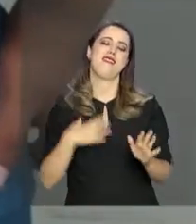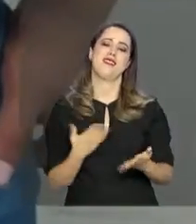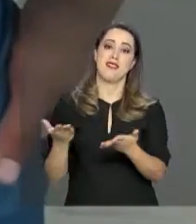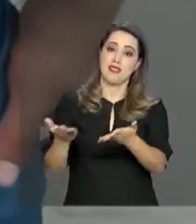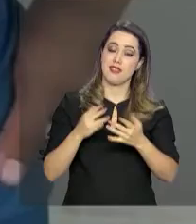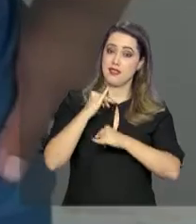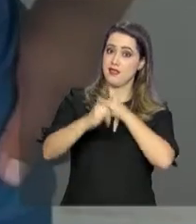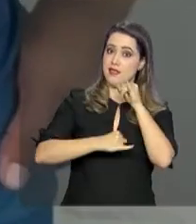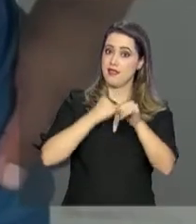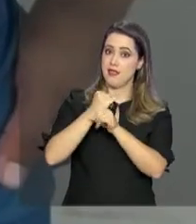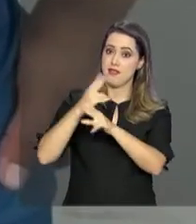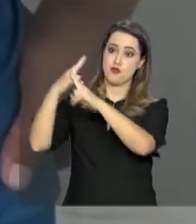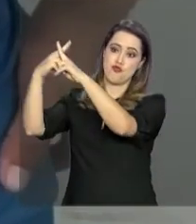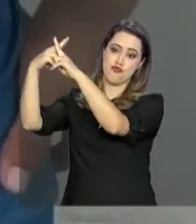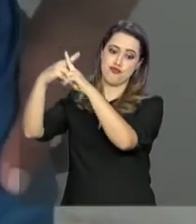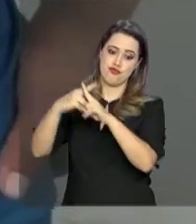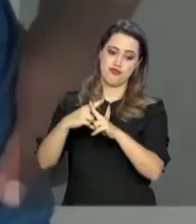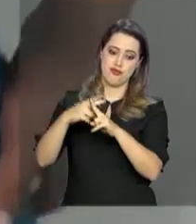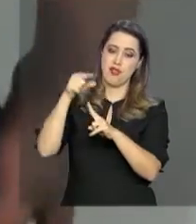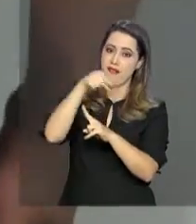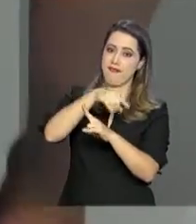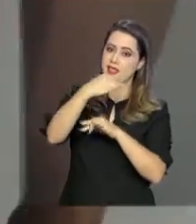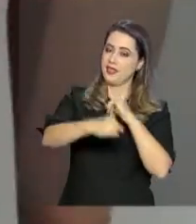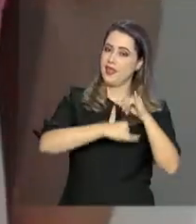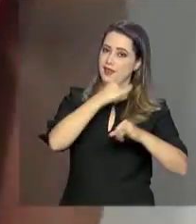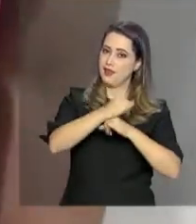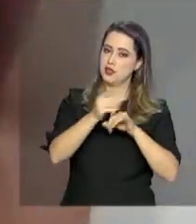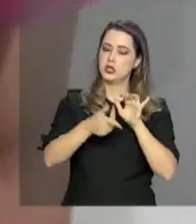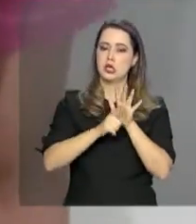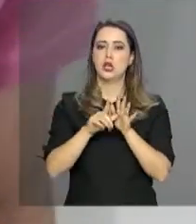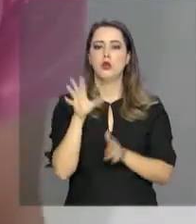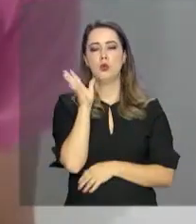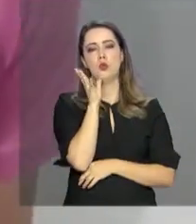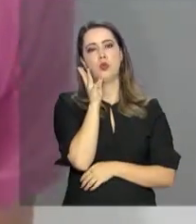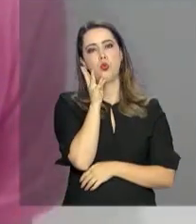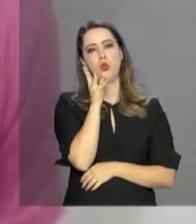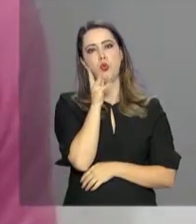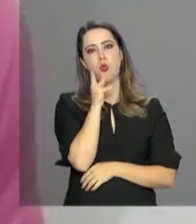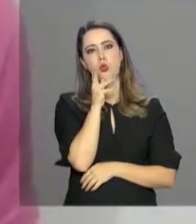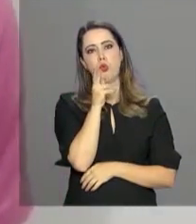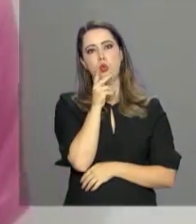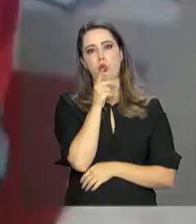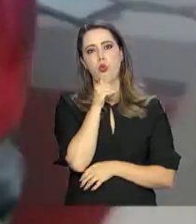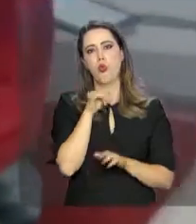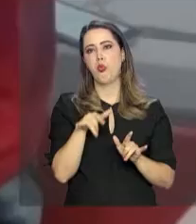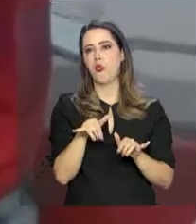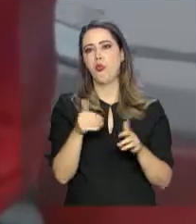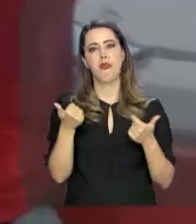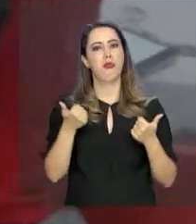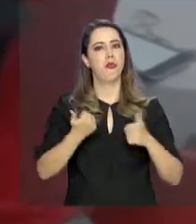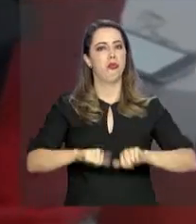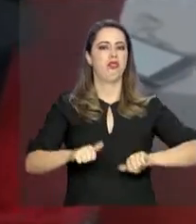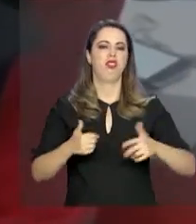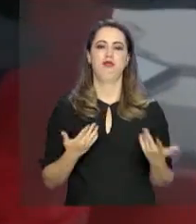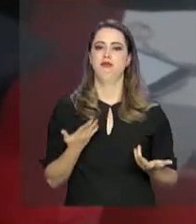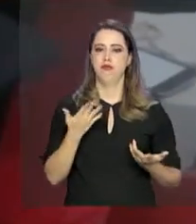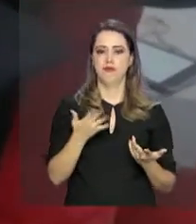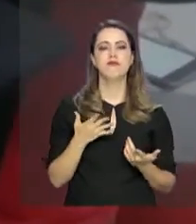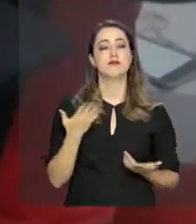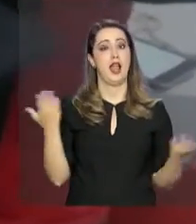via satélite antes a conexão lenta impedir a sala de informática de funcionar com todos os